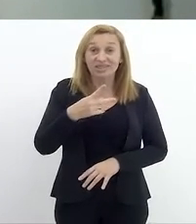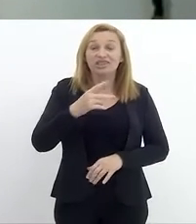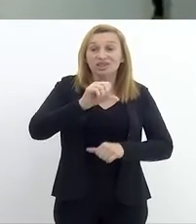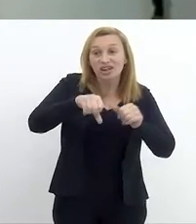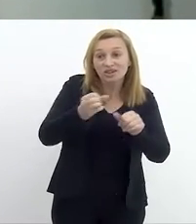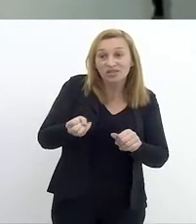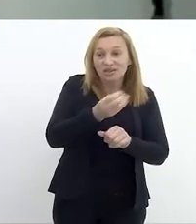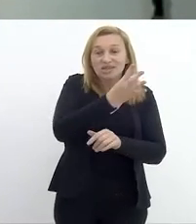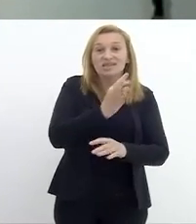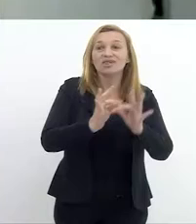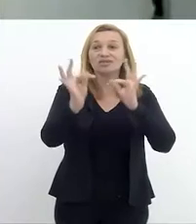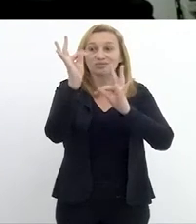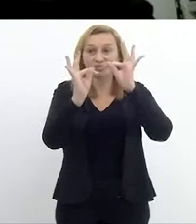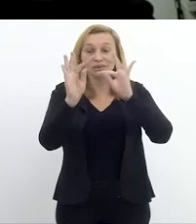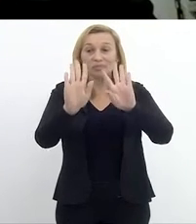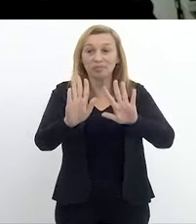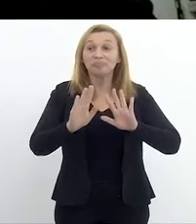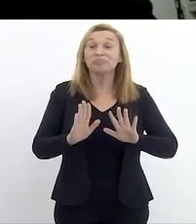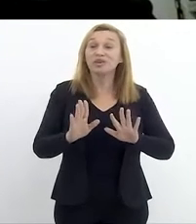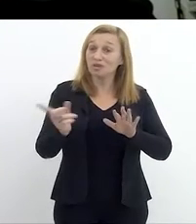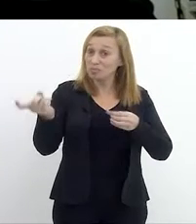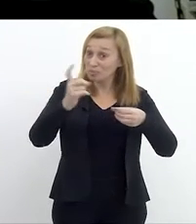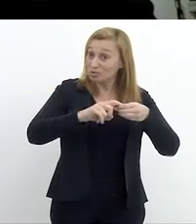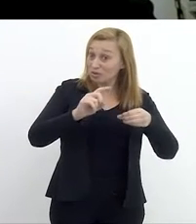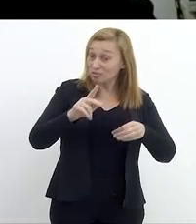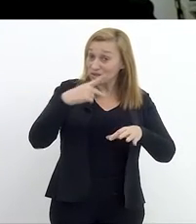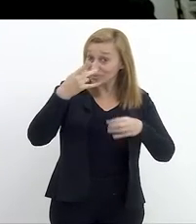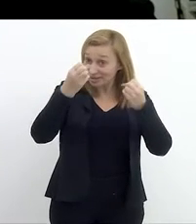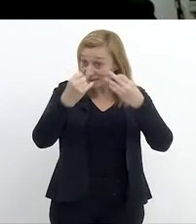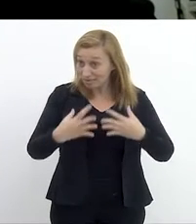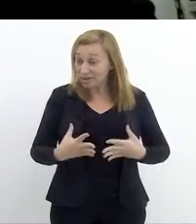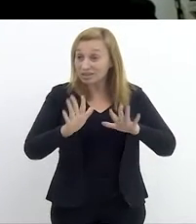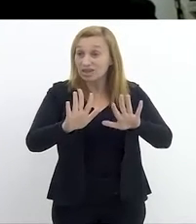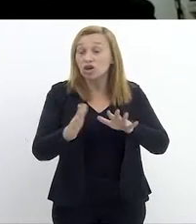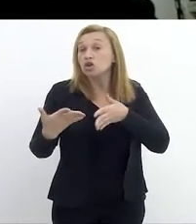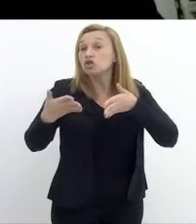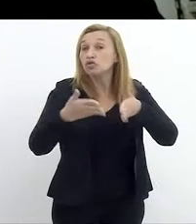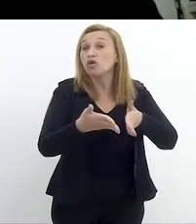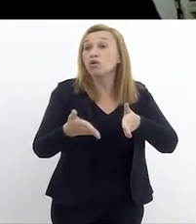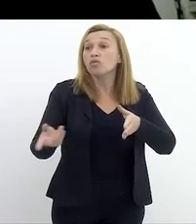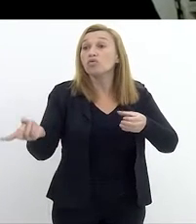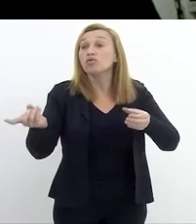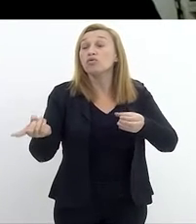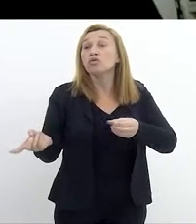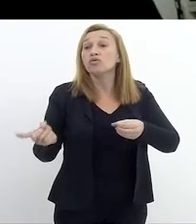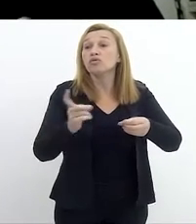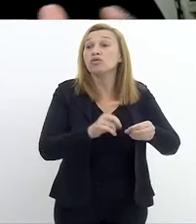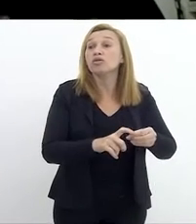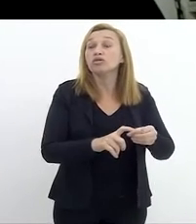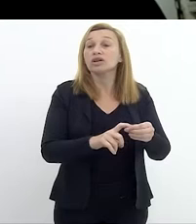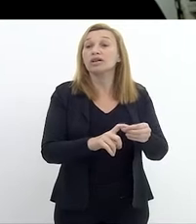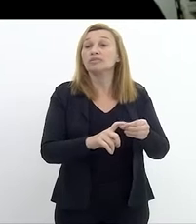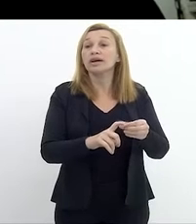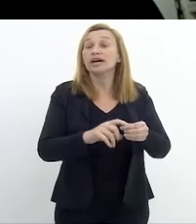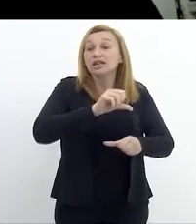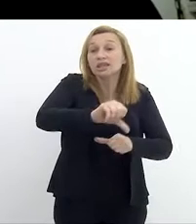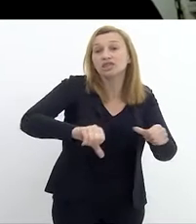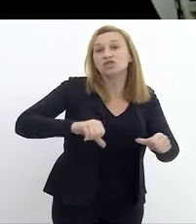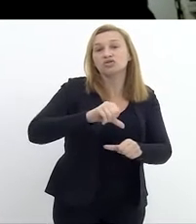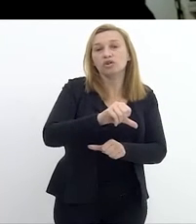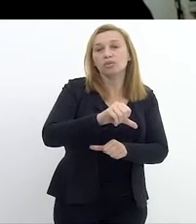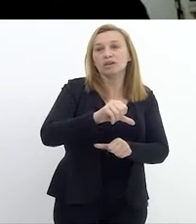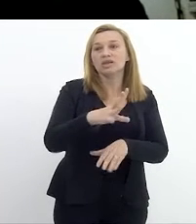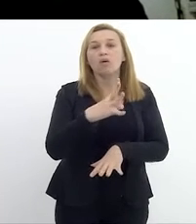se chamar diretoria de inovação, mas vamos voltar a isso daqui a pouco, tem o seu foco voltado na transformação